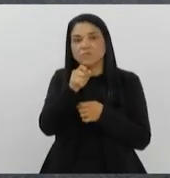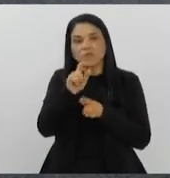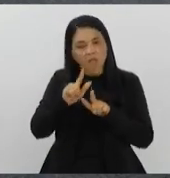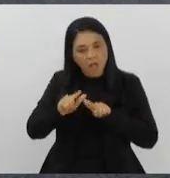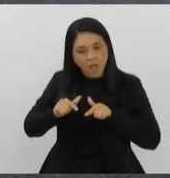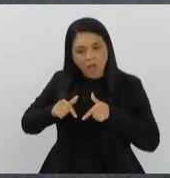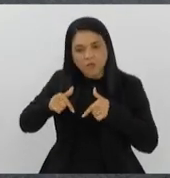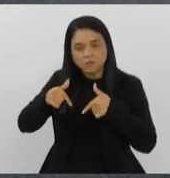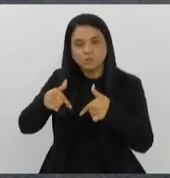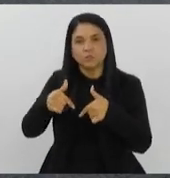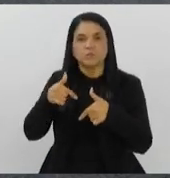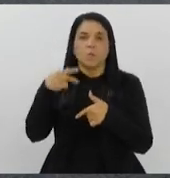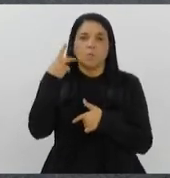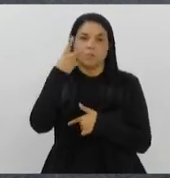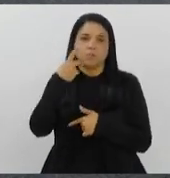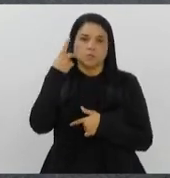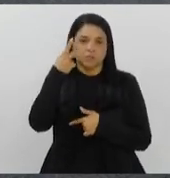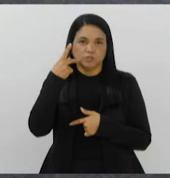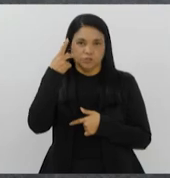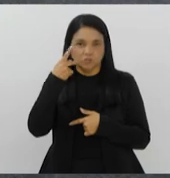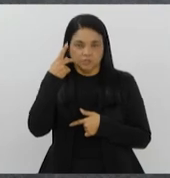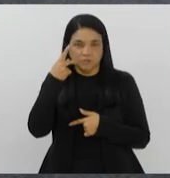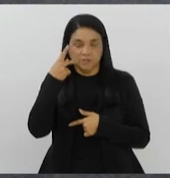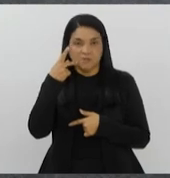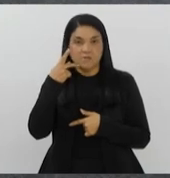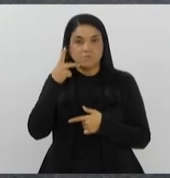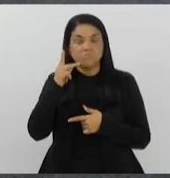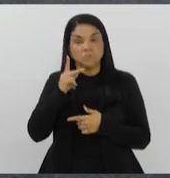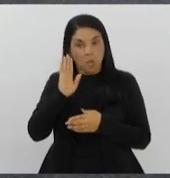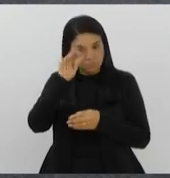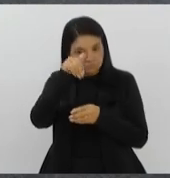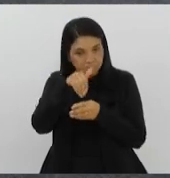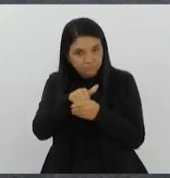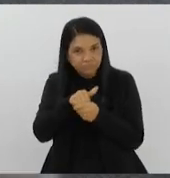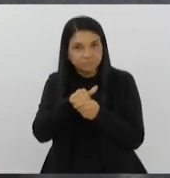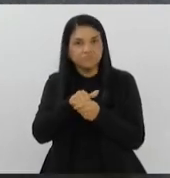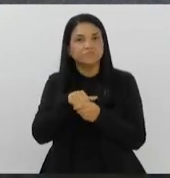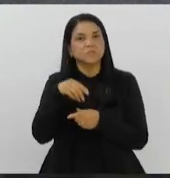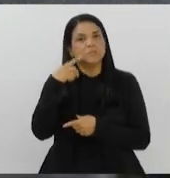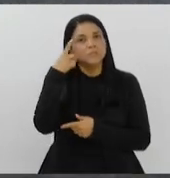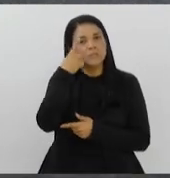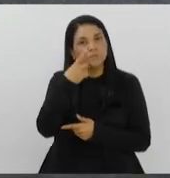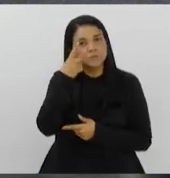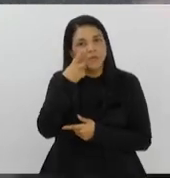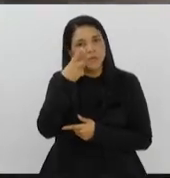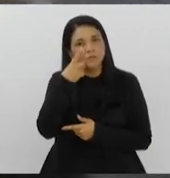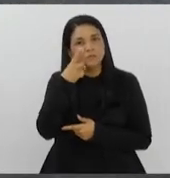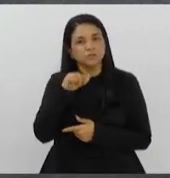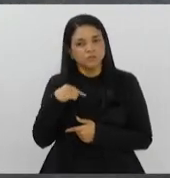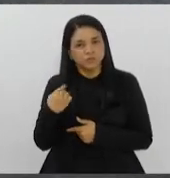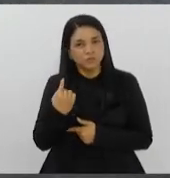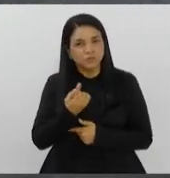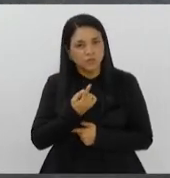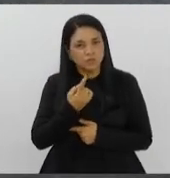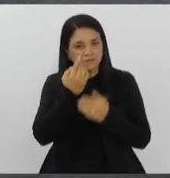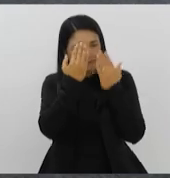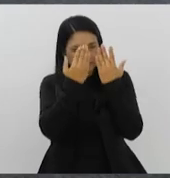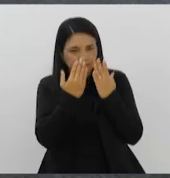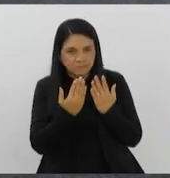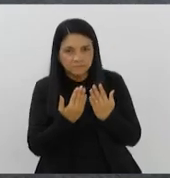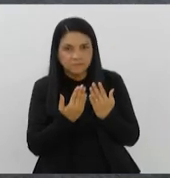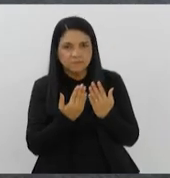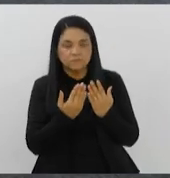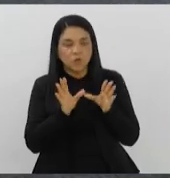atuação política, porque somos eleitos, somos deputados. A gente, quando vai analisar nas